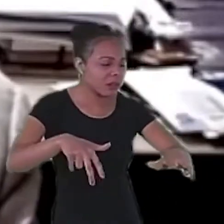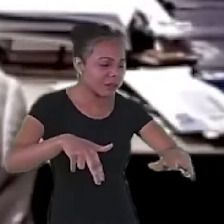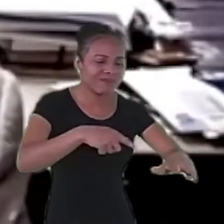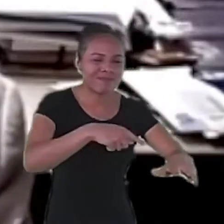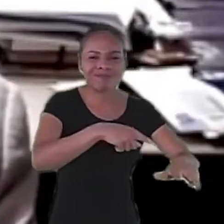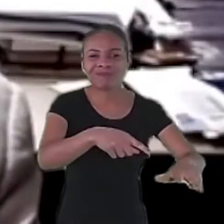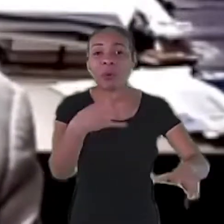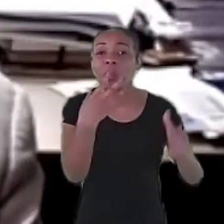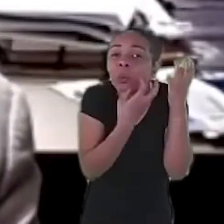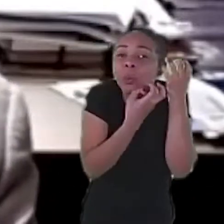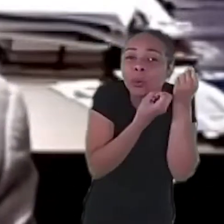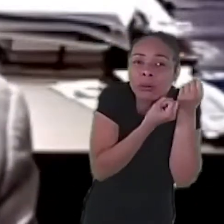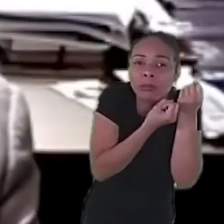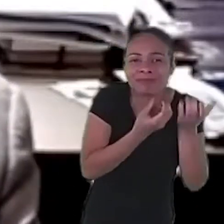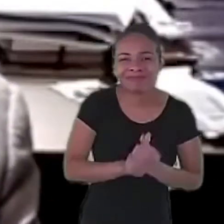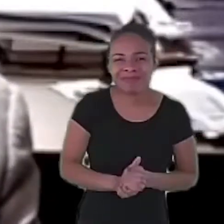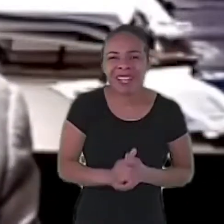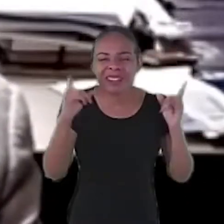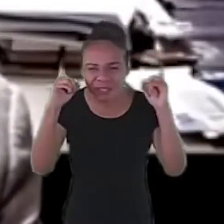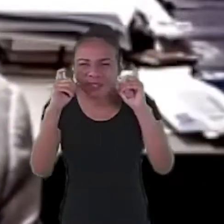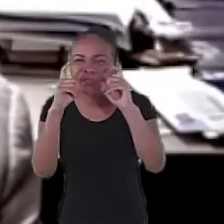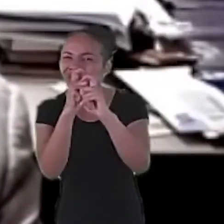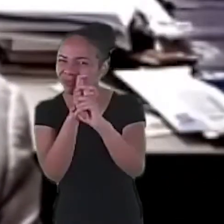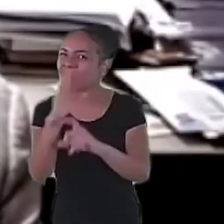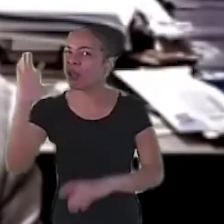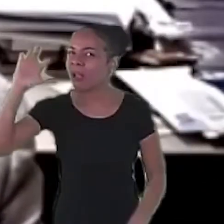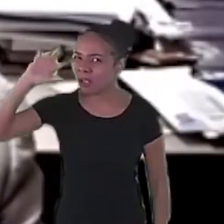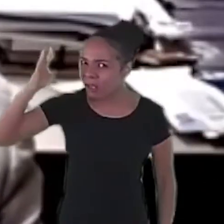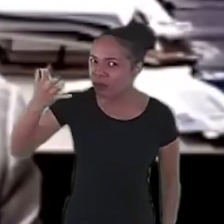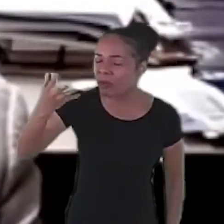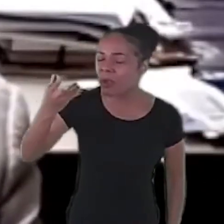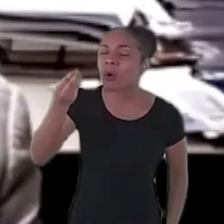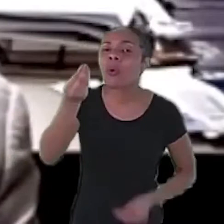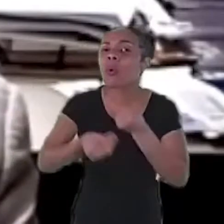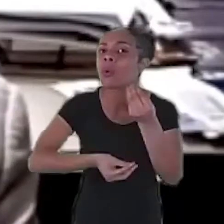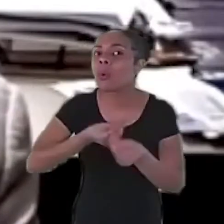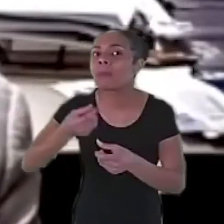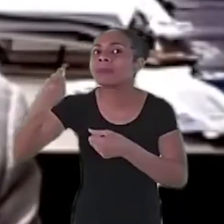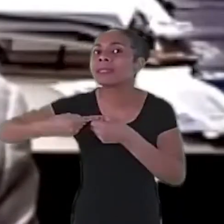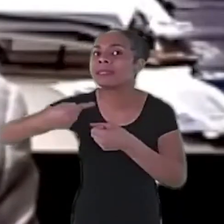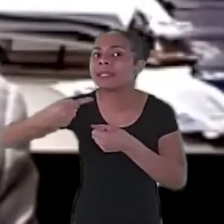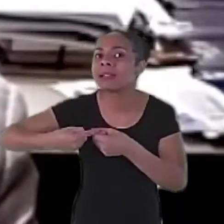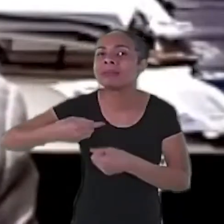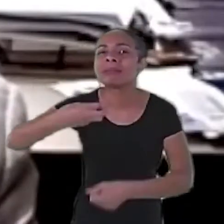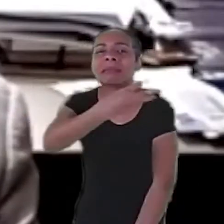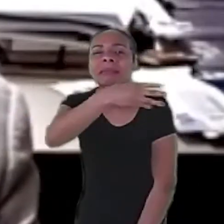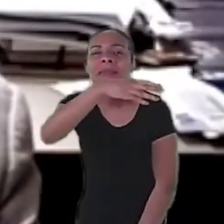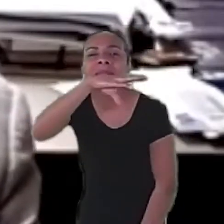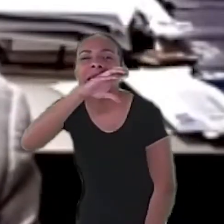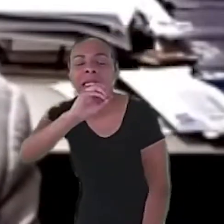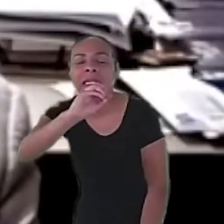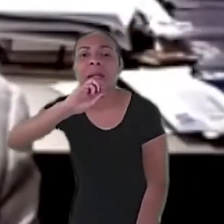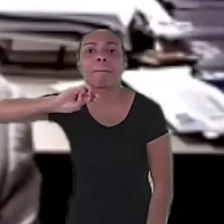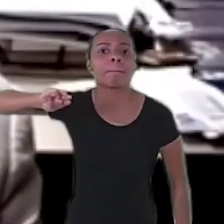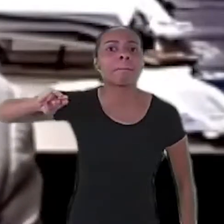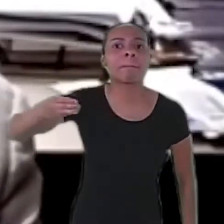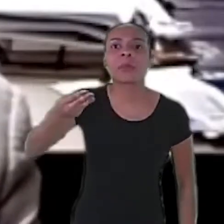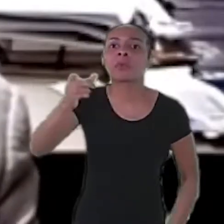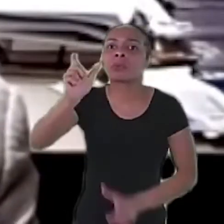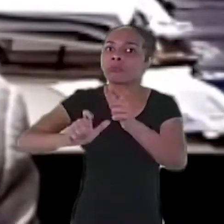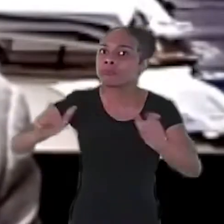difícil solução. O que você faz com uma cidade de 30 milhões de habitantes segmentada? Isso implica recursos,